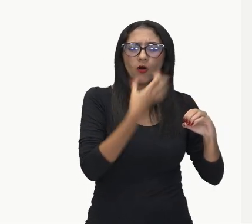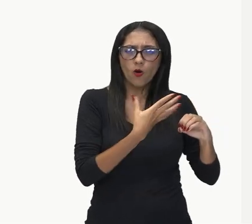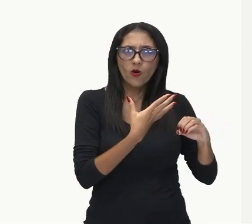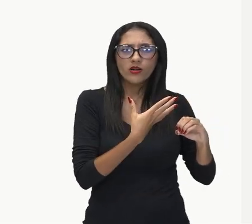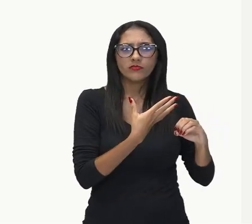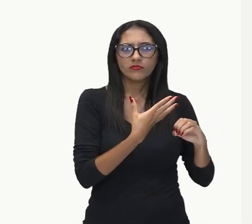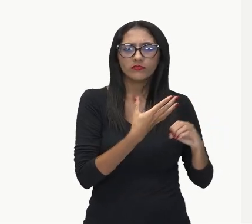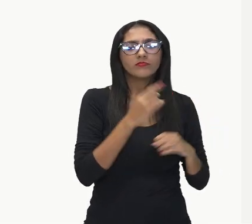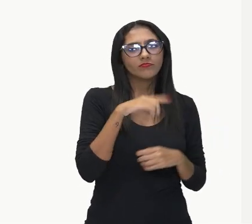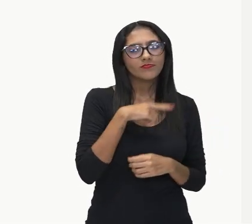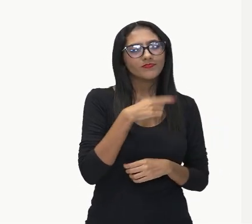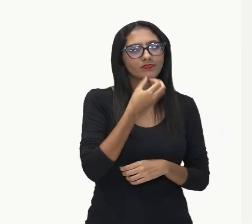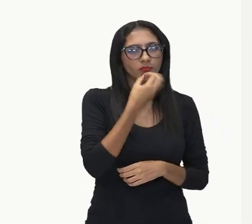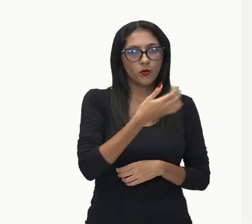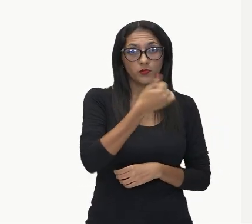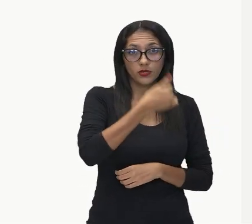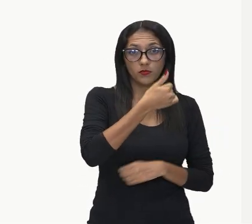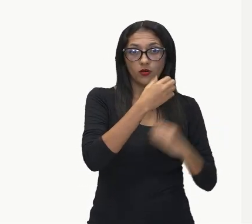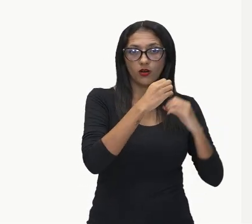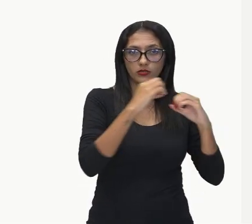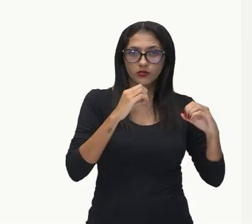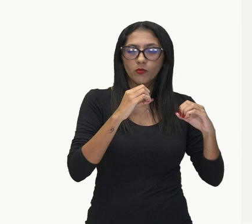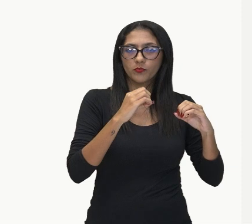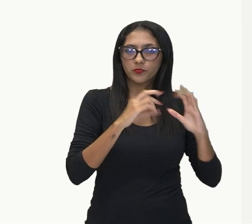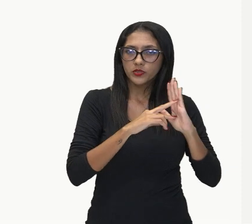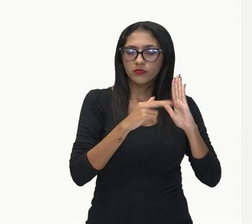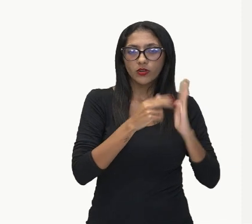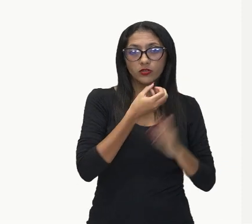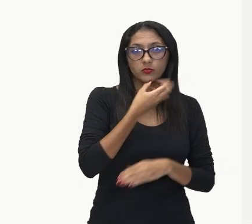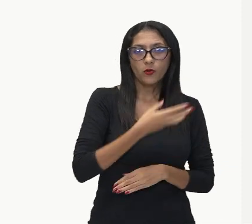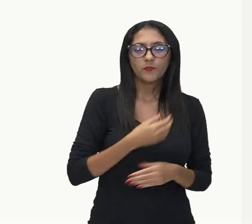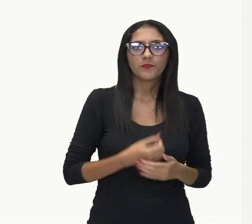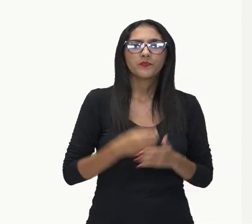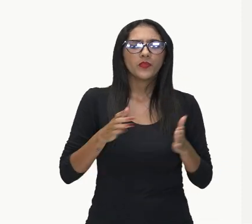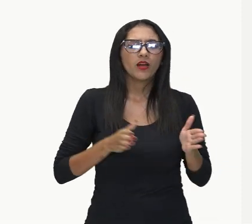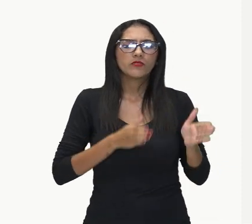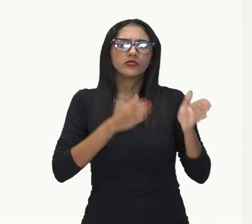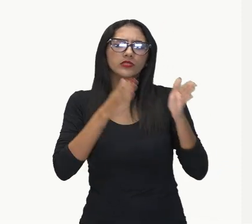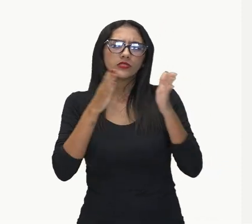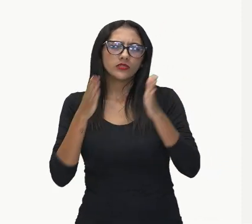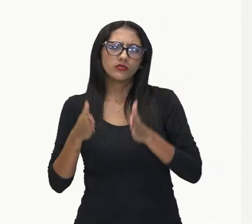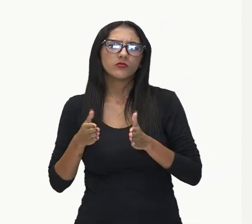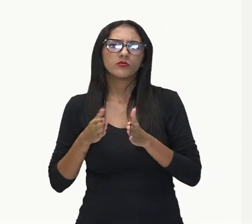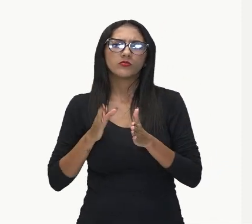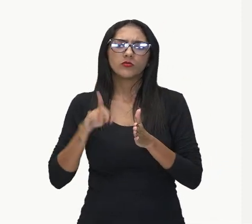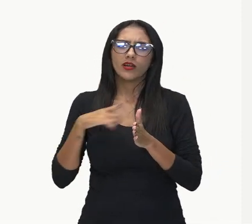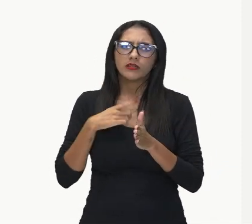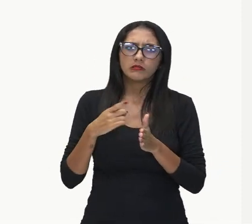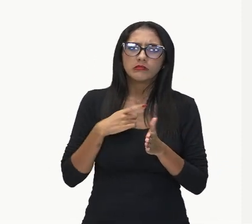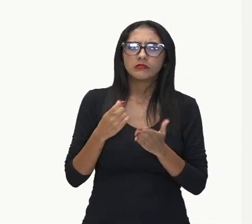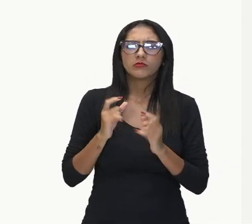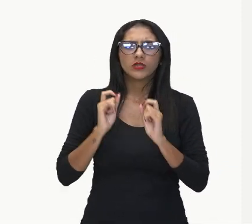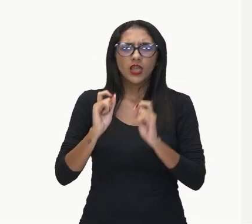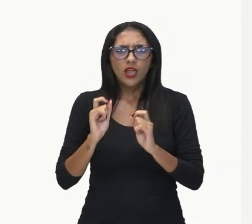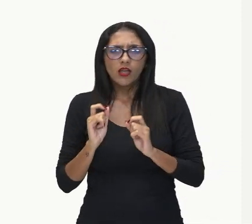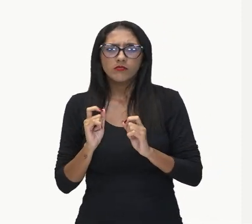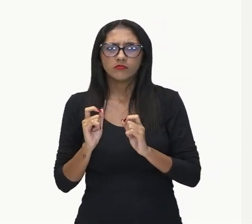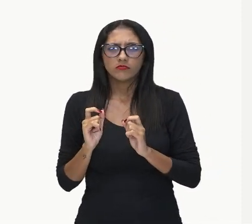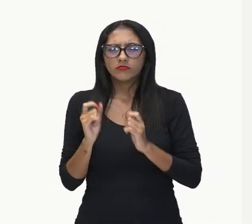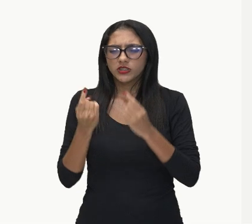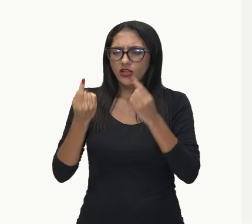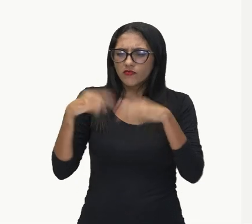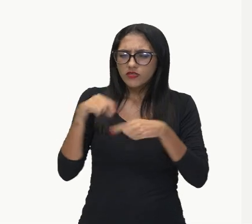que é algo positivo. Já apresenta muitos desafios, observem, em relação à primeira